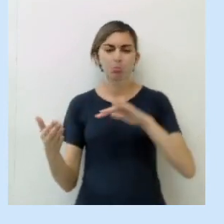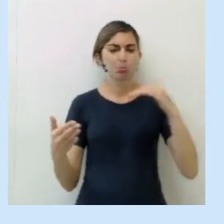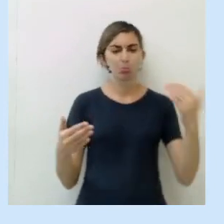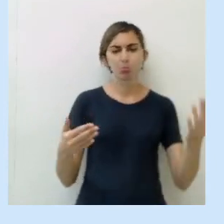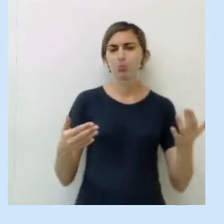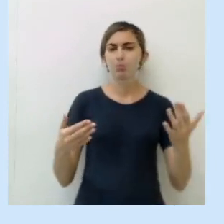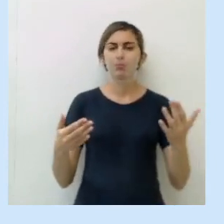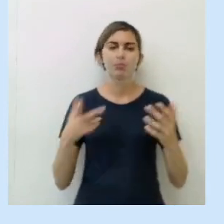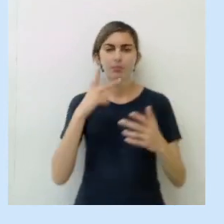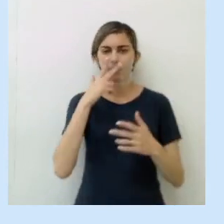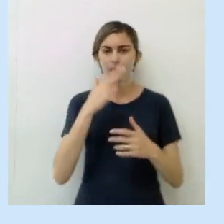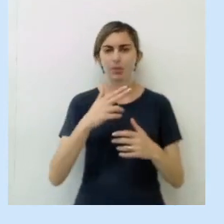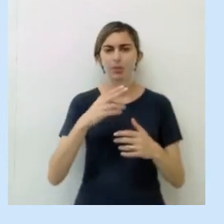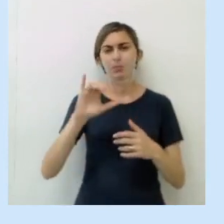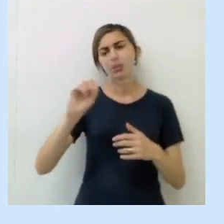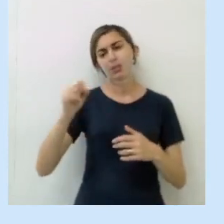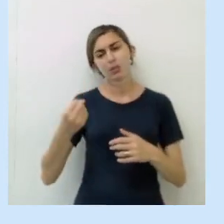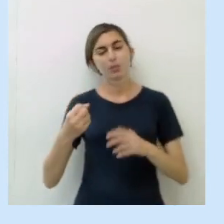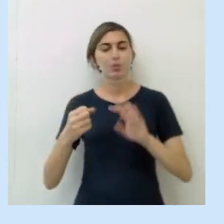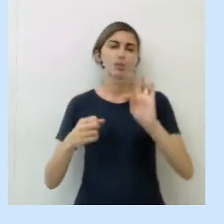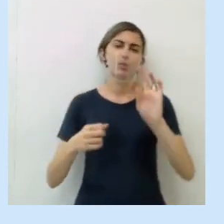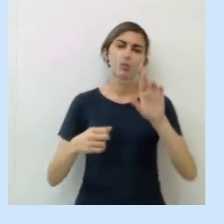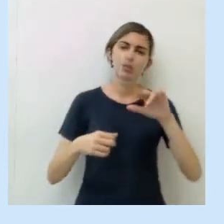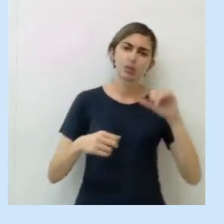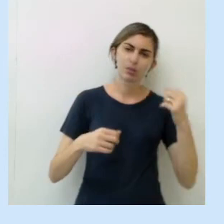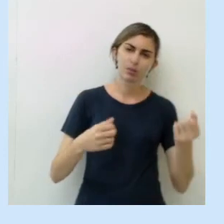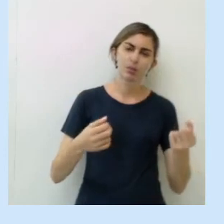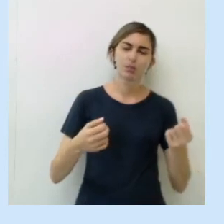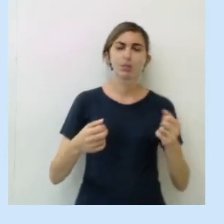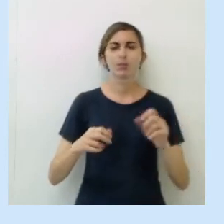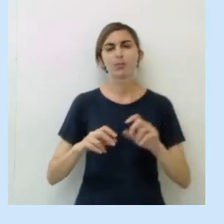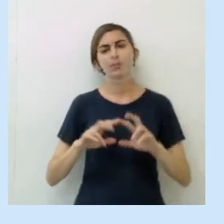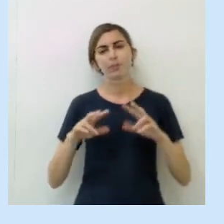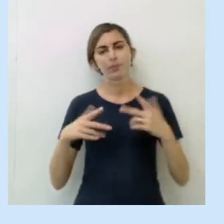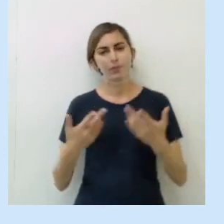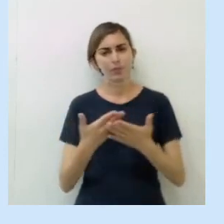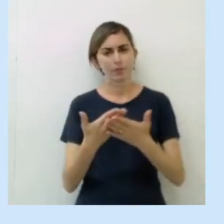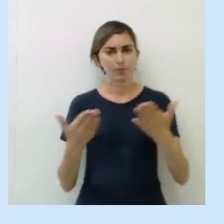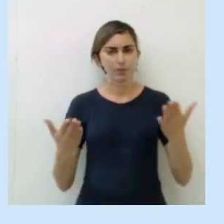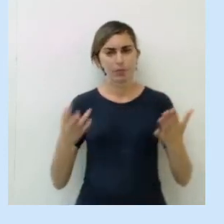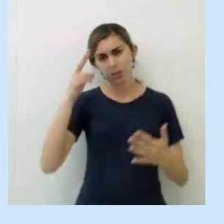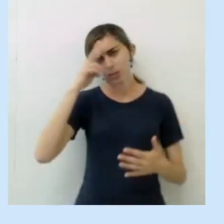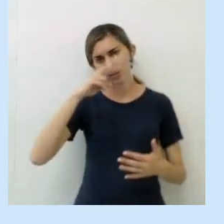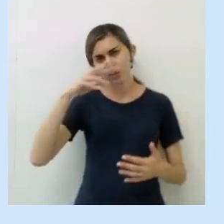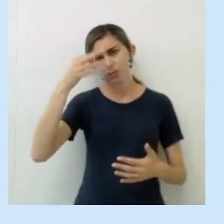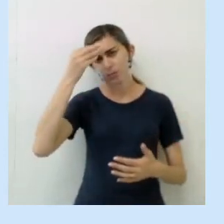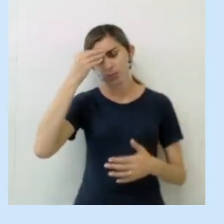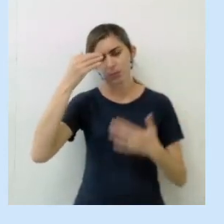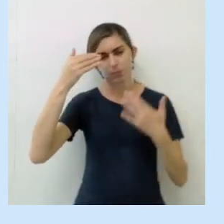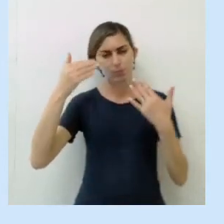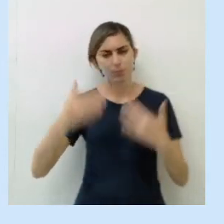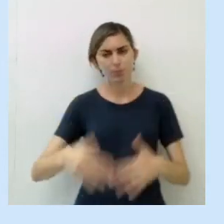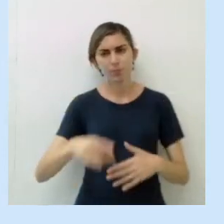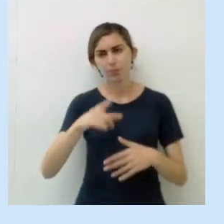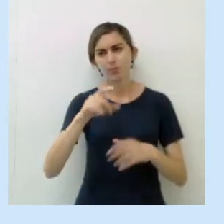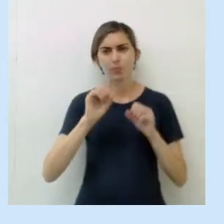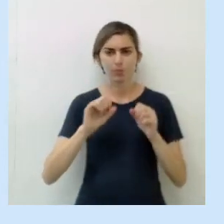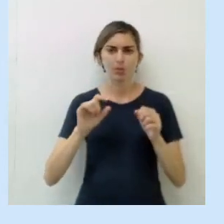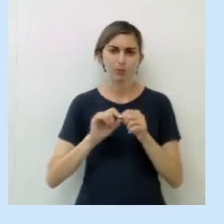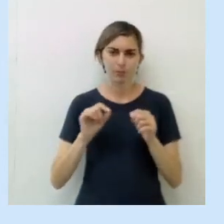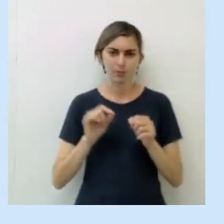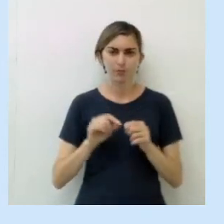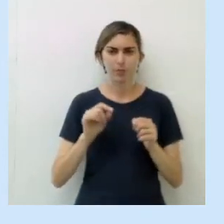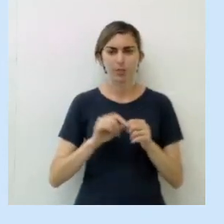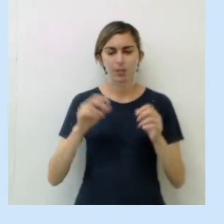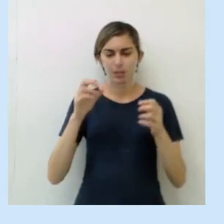certo? Mesmo plano cis e planos opostos trans. Para você lembrar disso na hora da prova, pode até fazer lá na hora